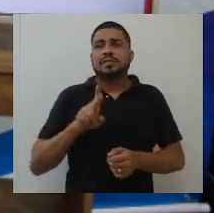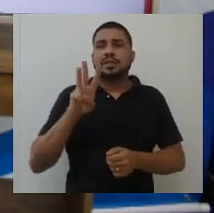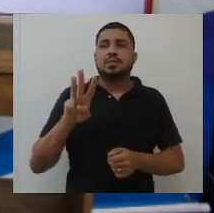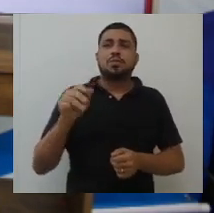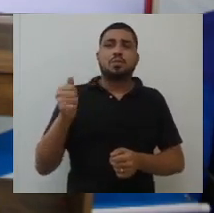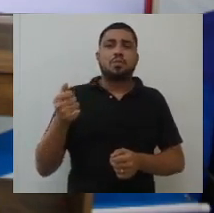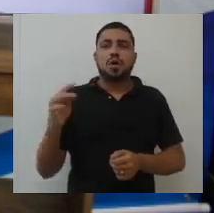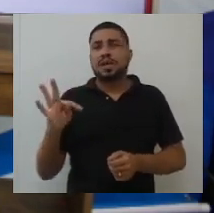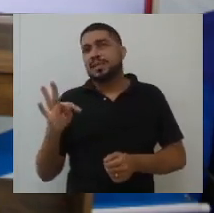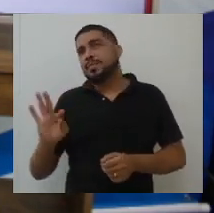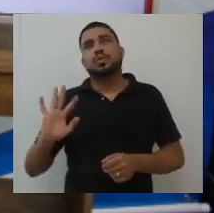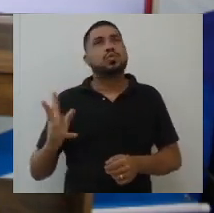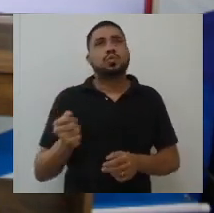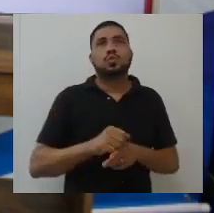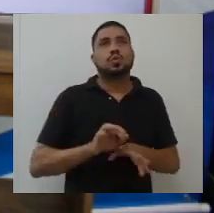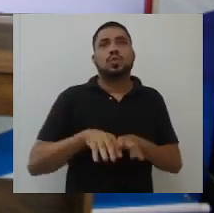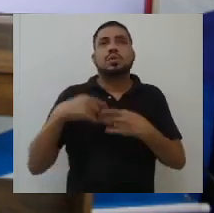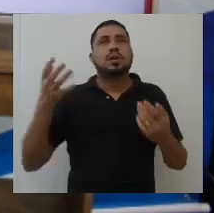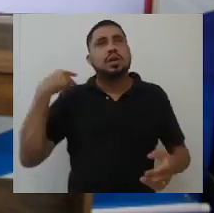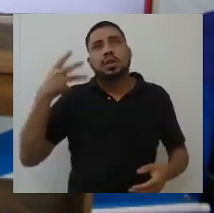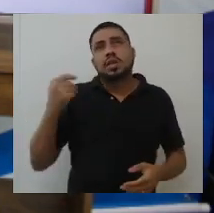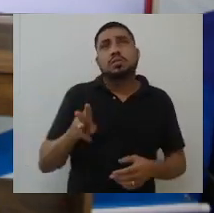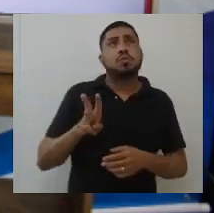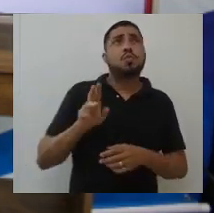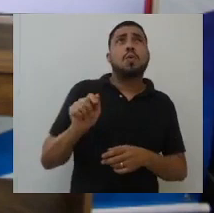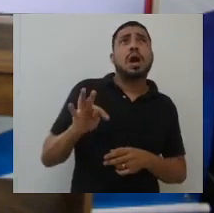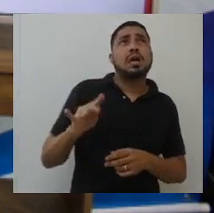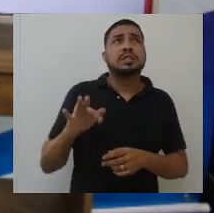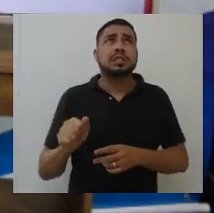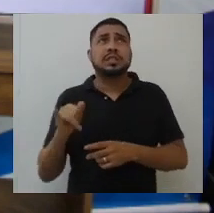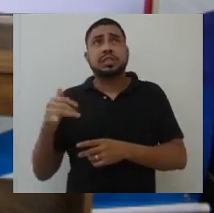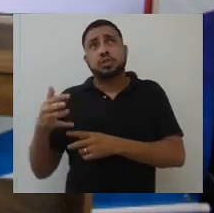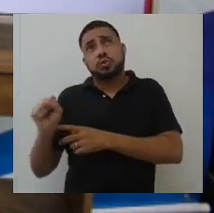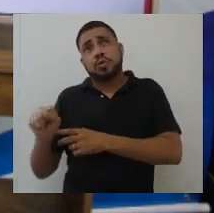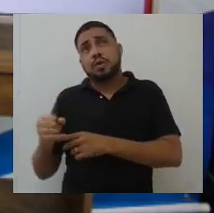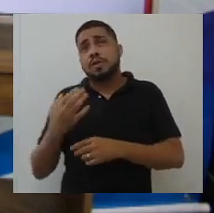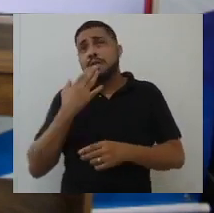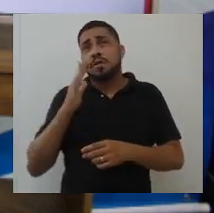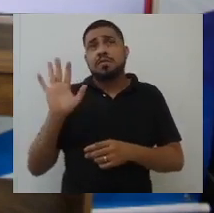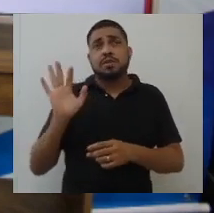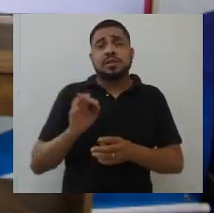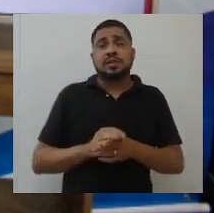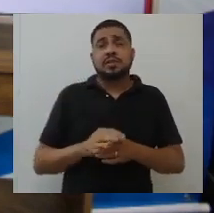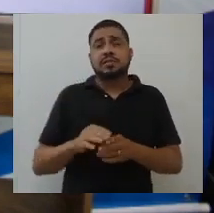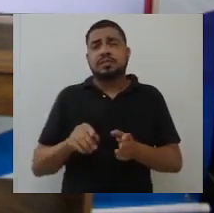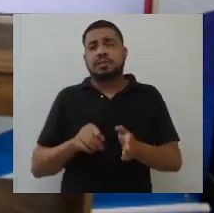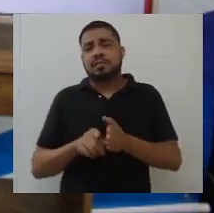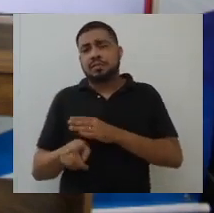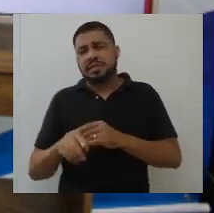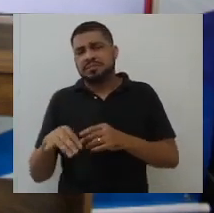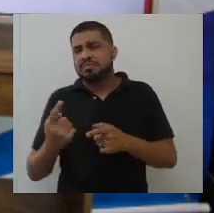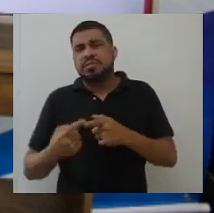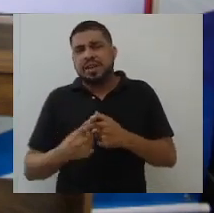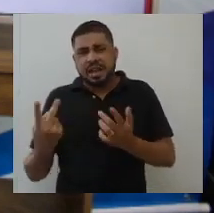né? Qual é o teu cantor favorito? Eu dizia, what is your favorite singer? É errado, por quê? Porque eu não estou falando de